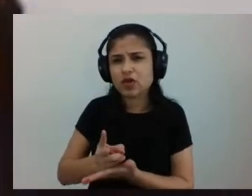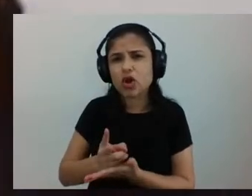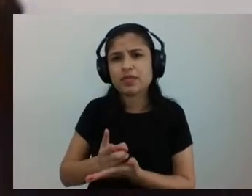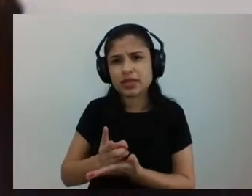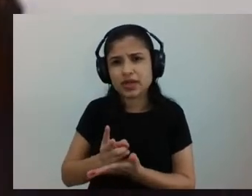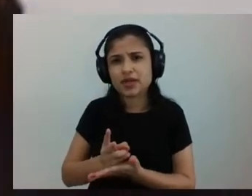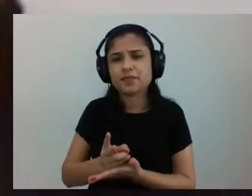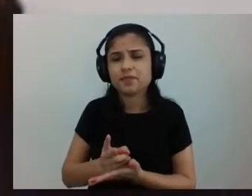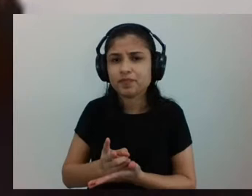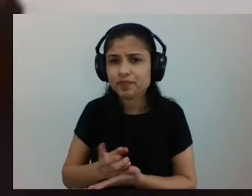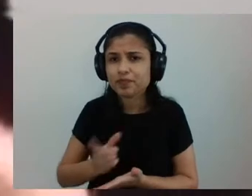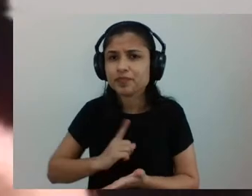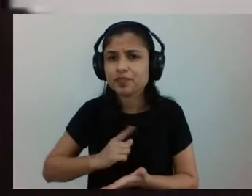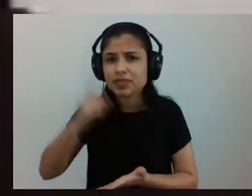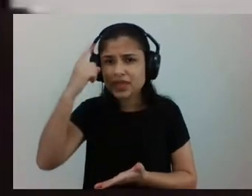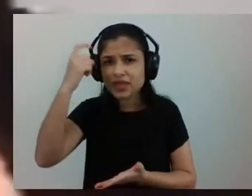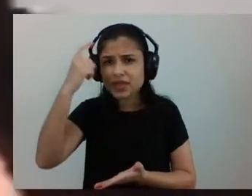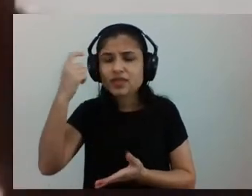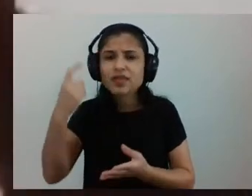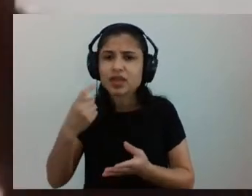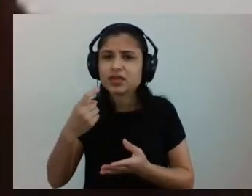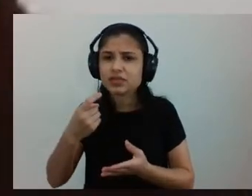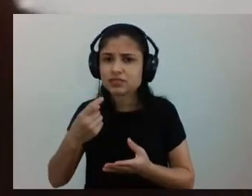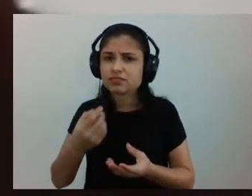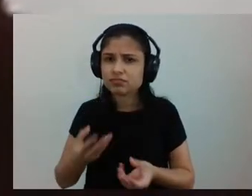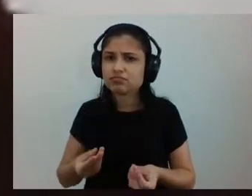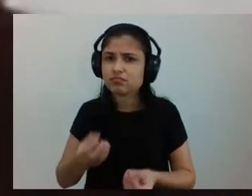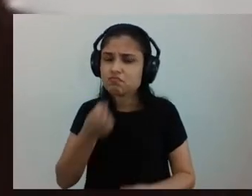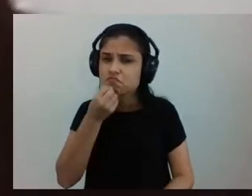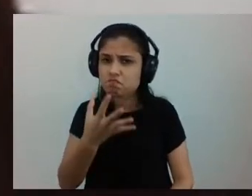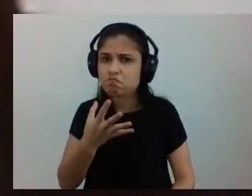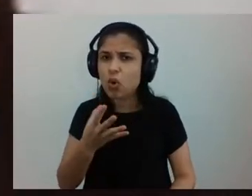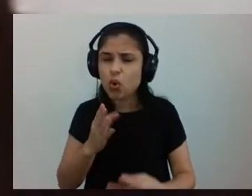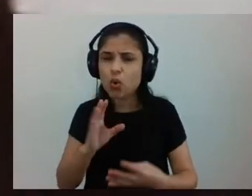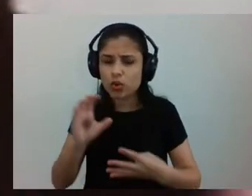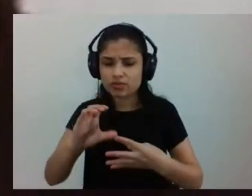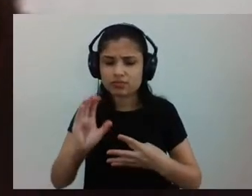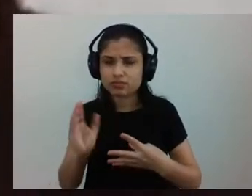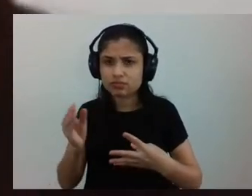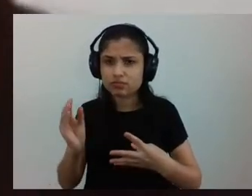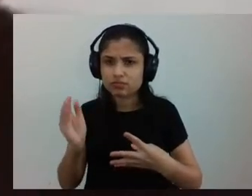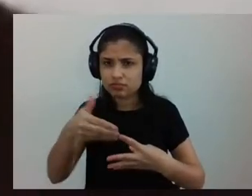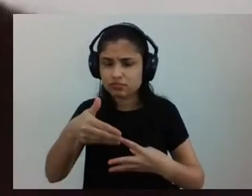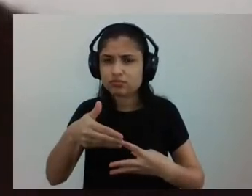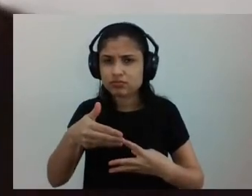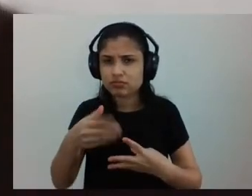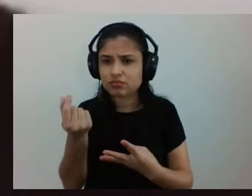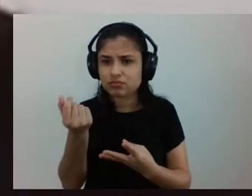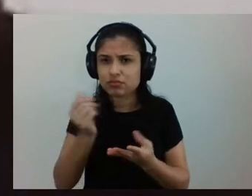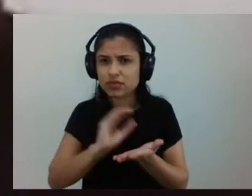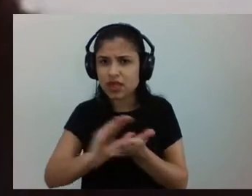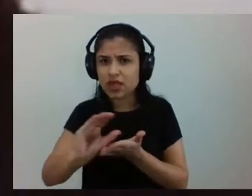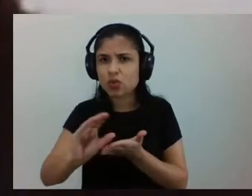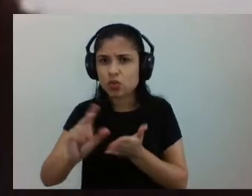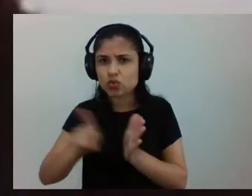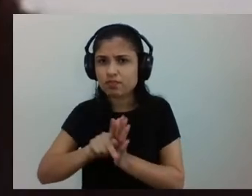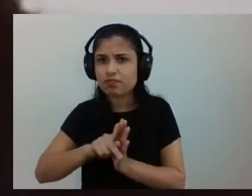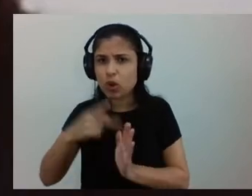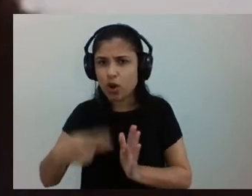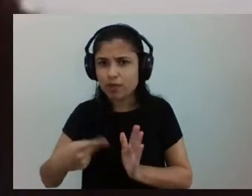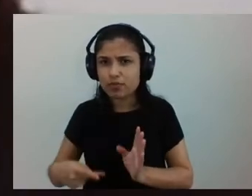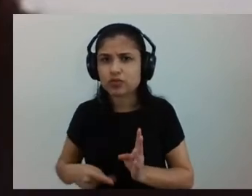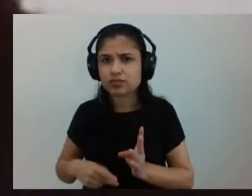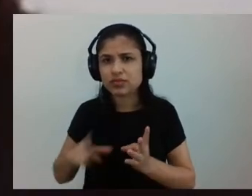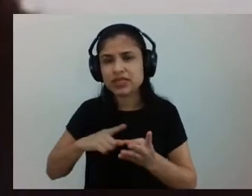ser gastas apenas numa coisa específica, tá? Ou eles mais soltas, por exemplo, recursos próprios. Nós estamos, por